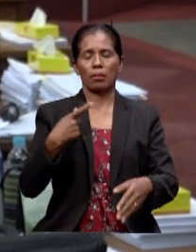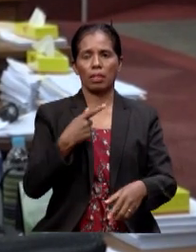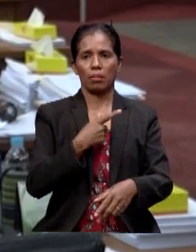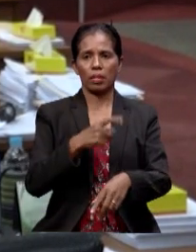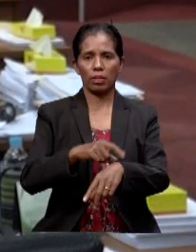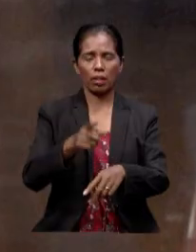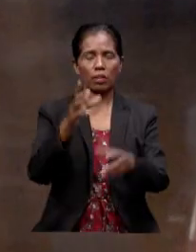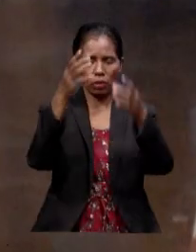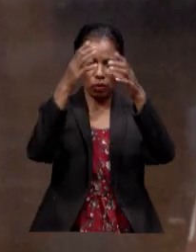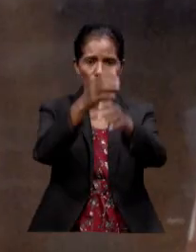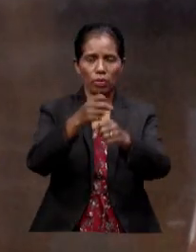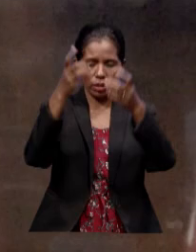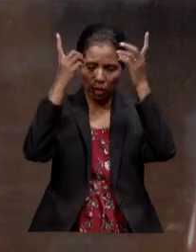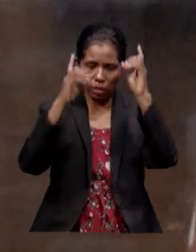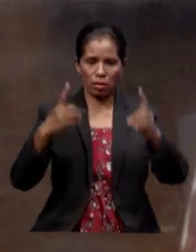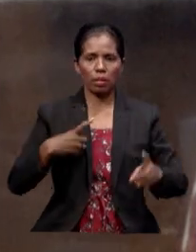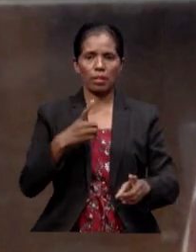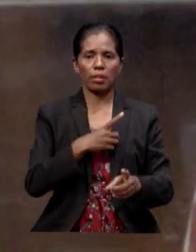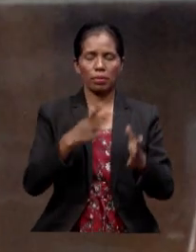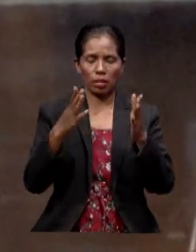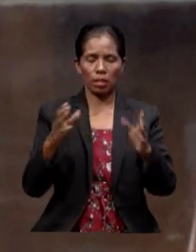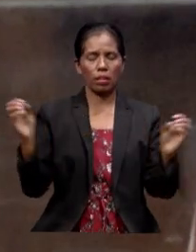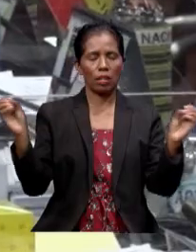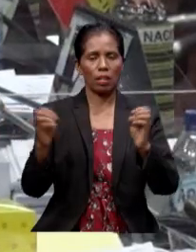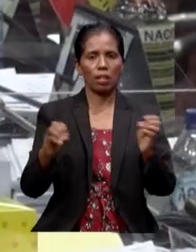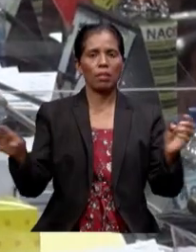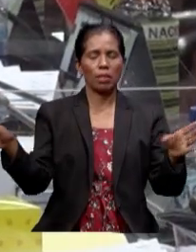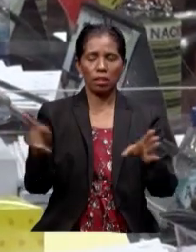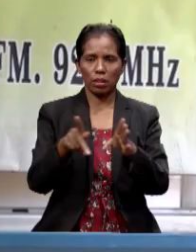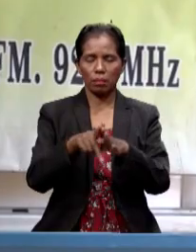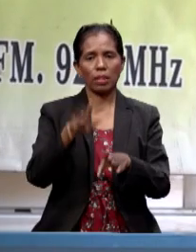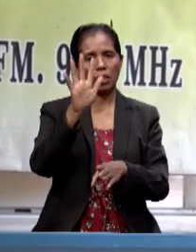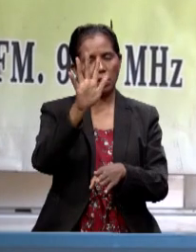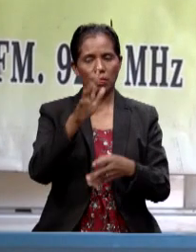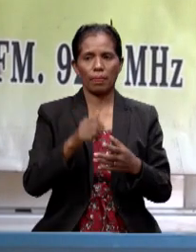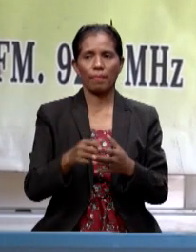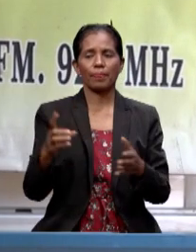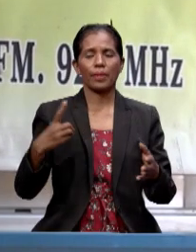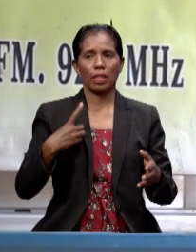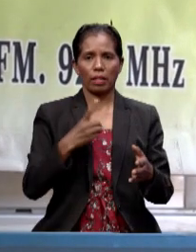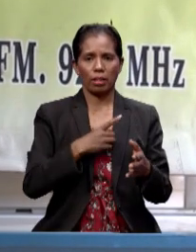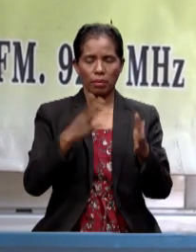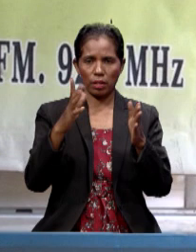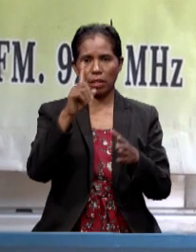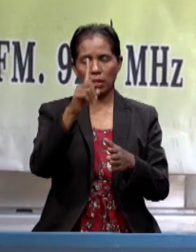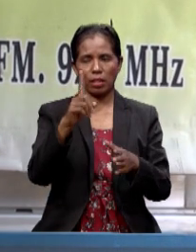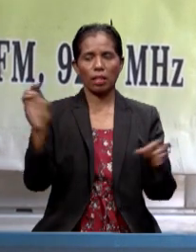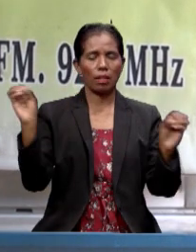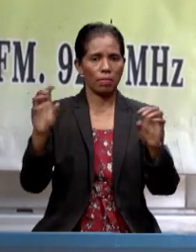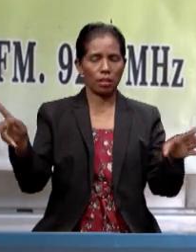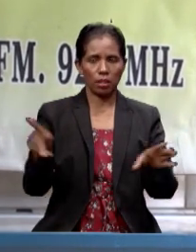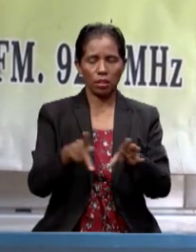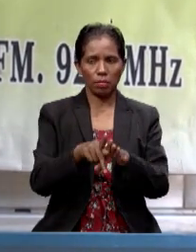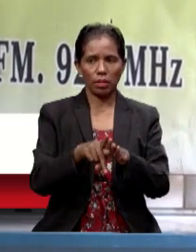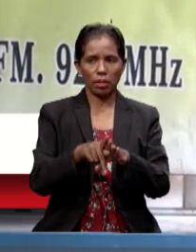foti desijaun ba deputado sira nebe la tuir plenaria da lima ona. Deputado Ida, ela participa em plenária